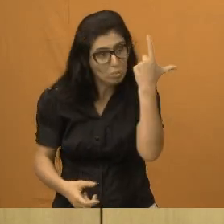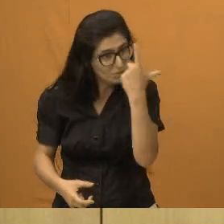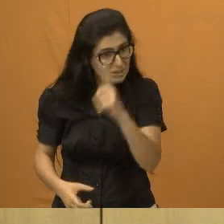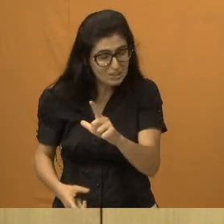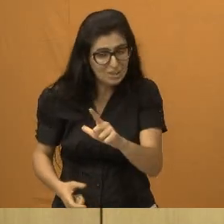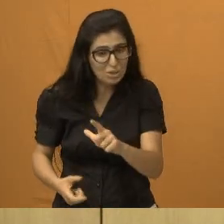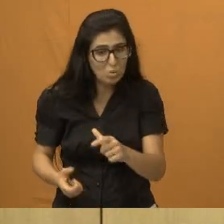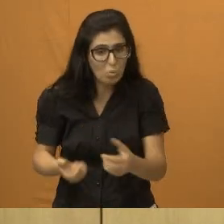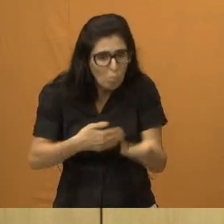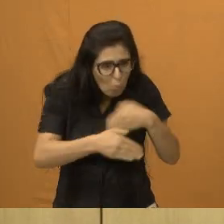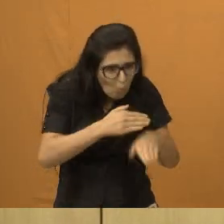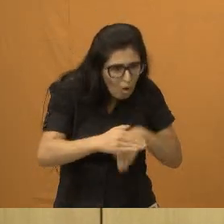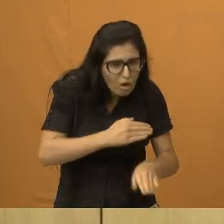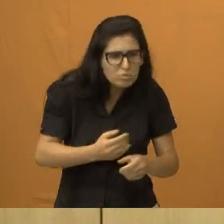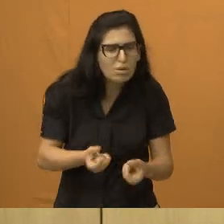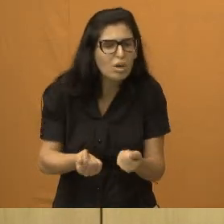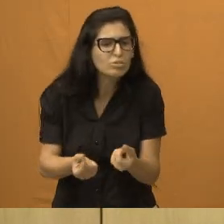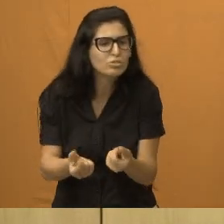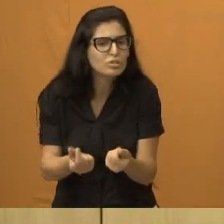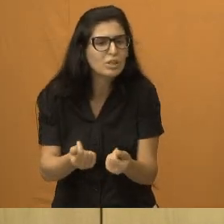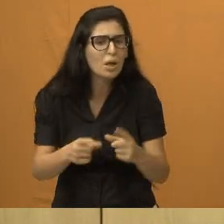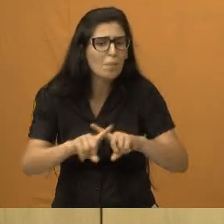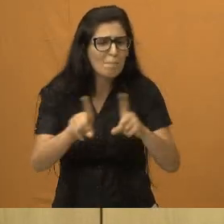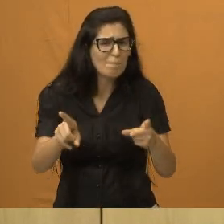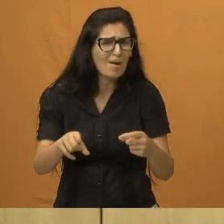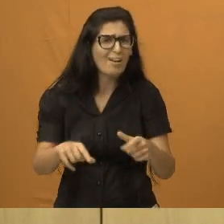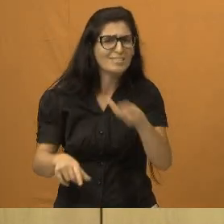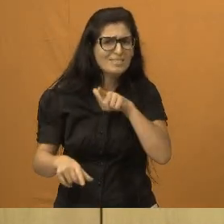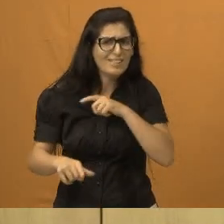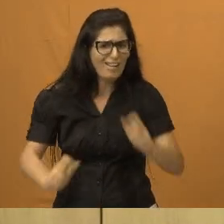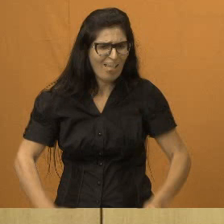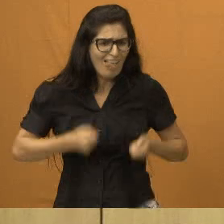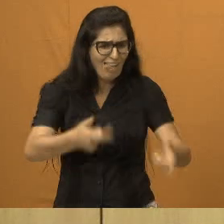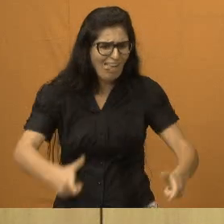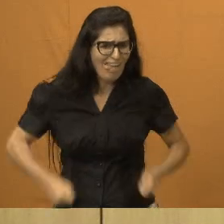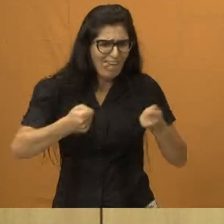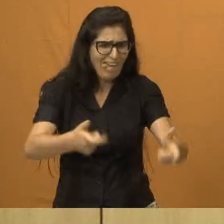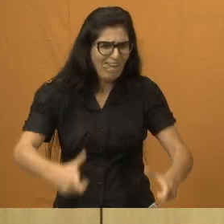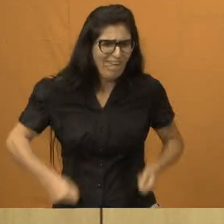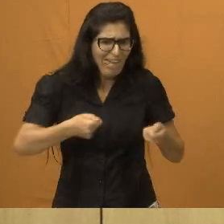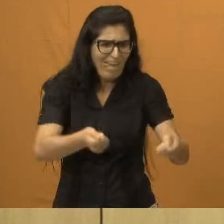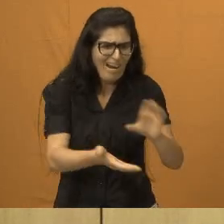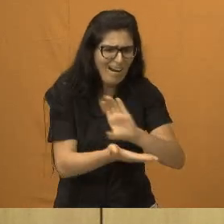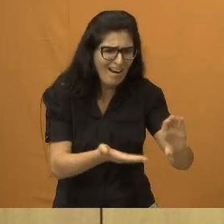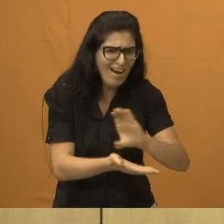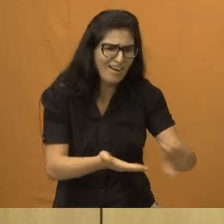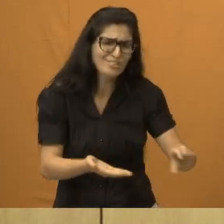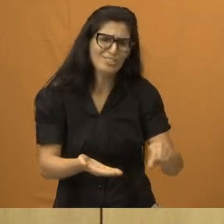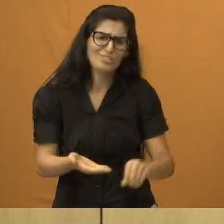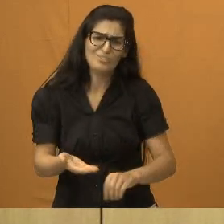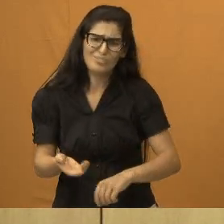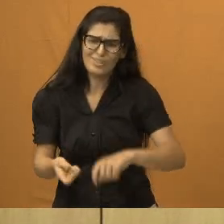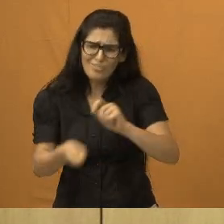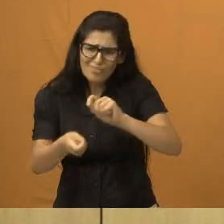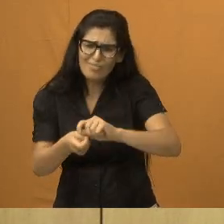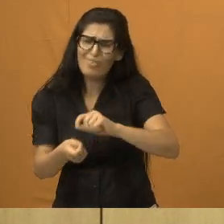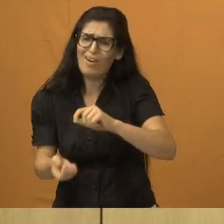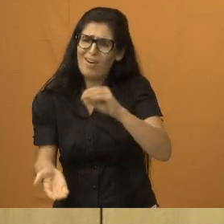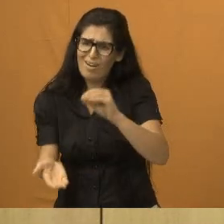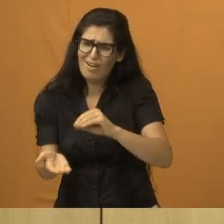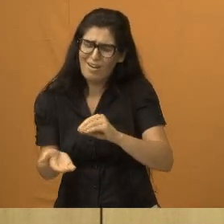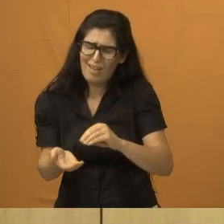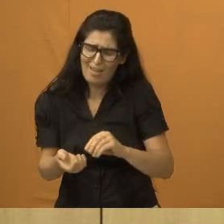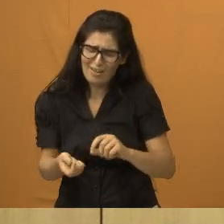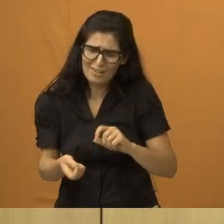economia, mas aí a gente sabe que tem esses gastos que a gente vê que faz falta em ações de políticas